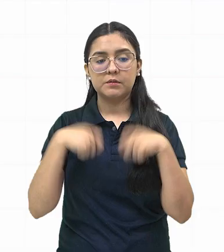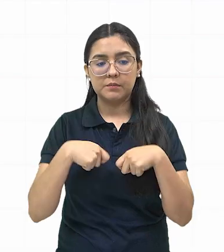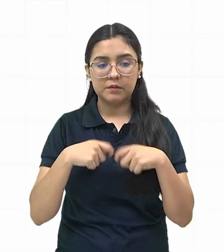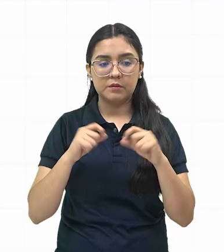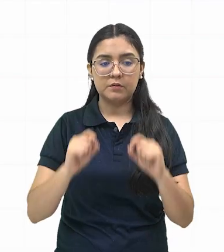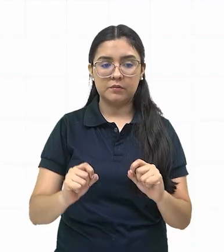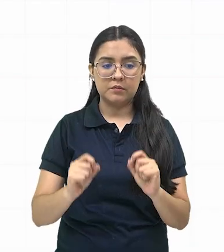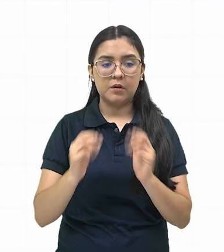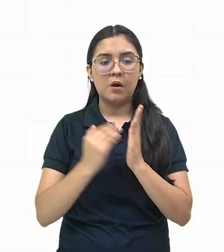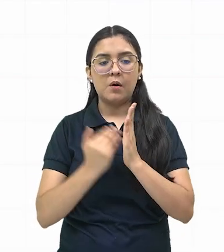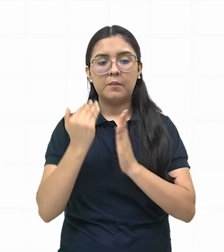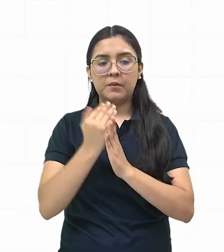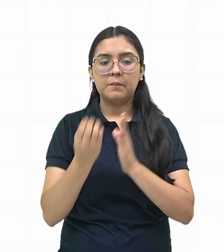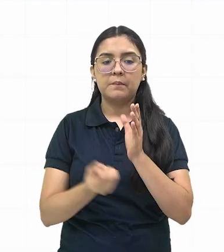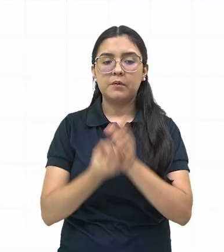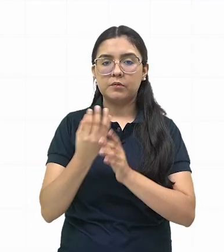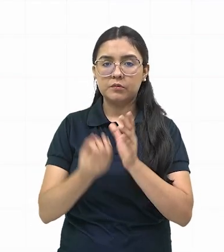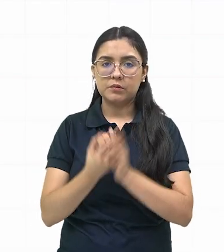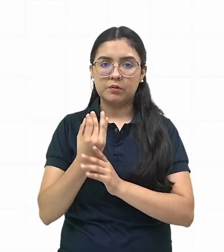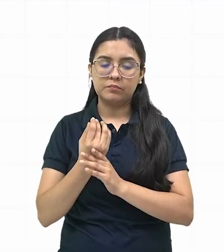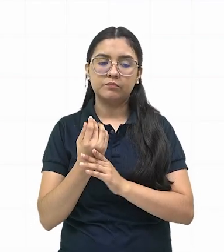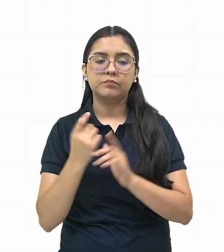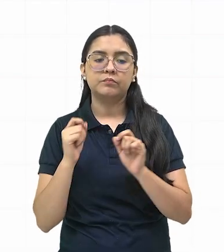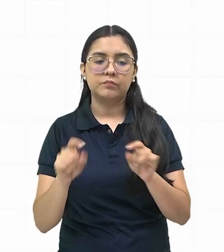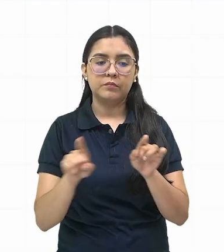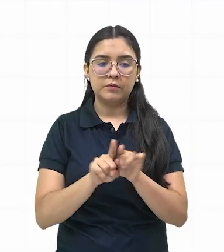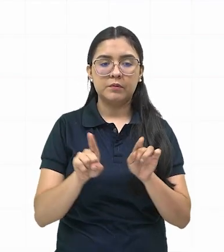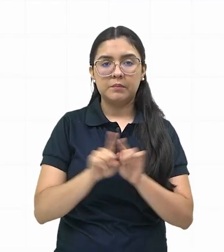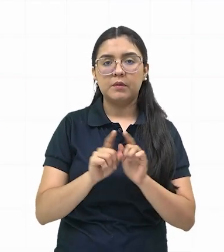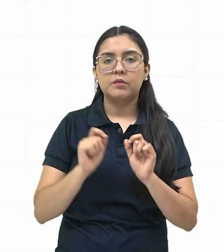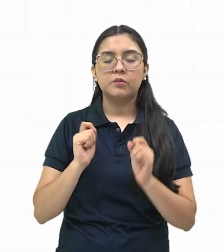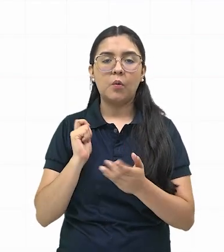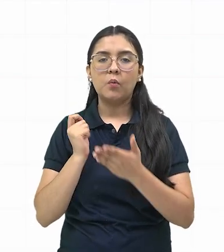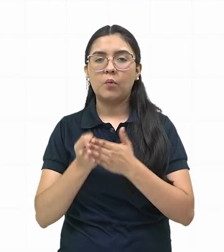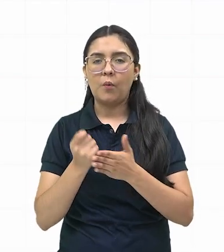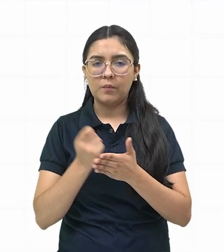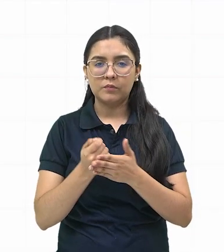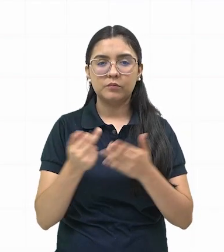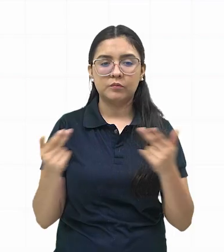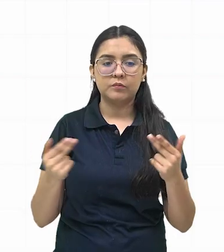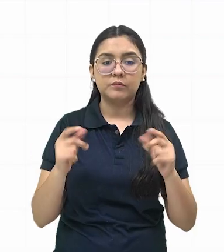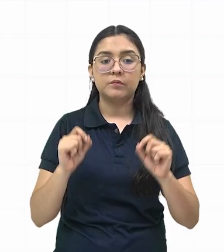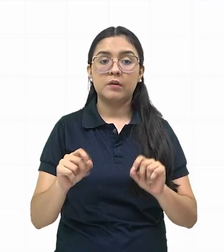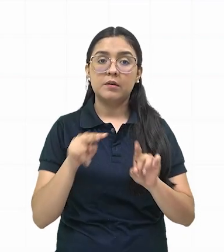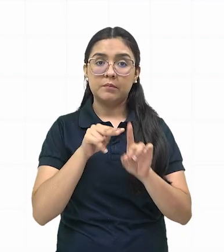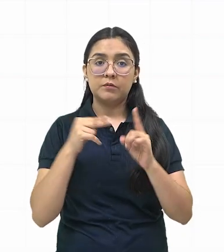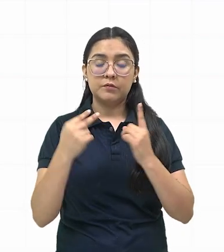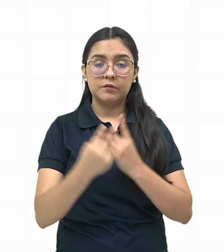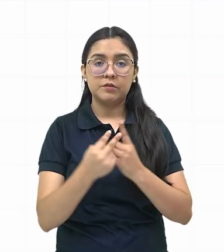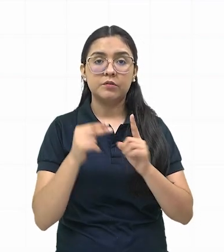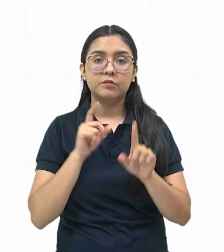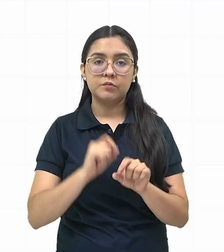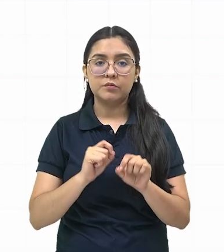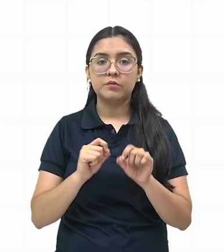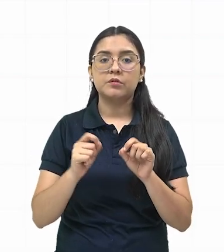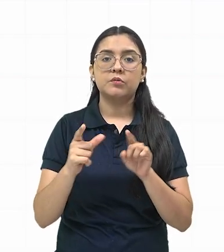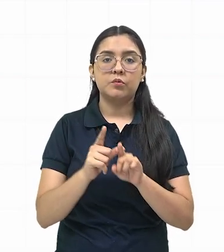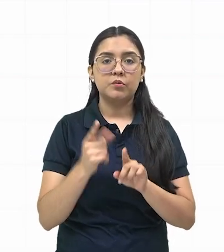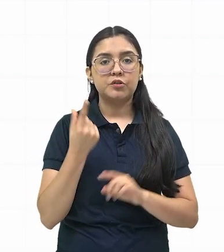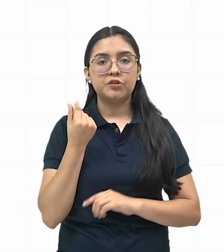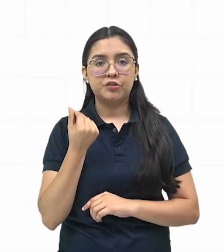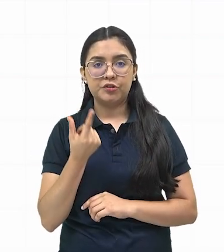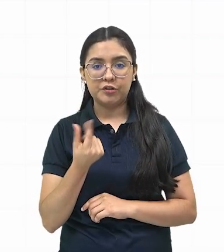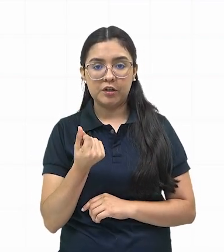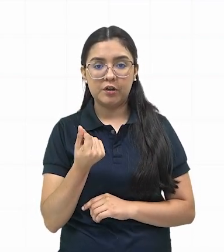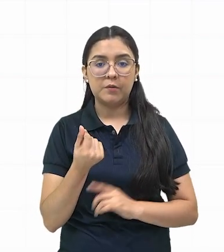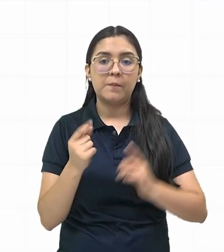possibilitou o aumento da produção e do consumo. Olha, isso é positivo do ponto de vista do capital, do ponto de vista do dinheiro,